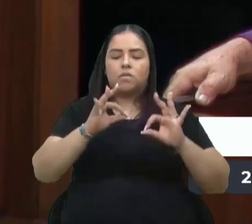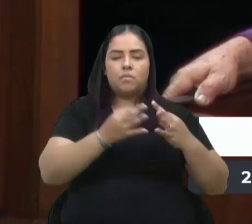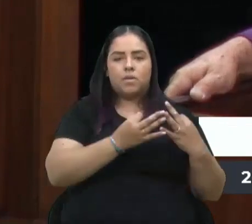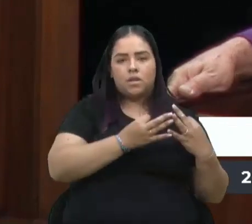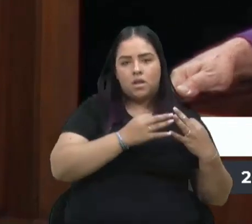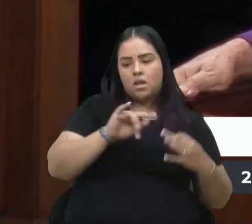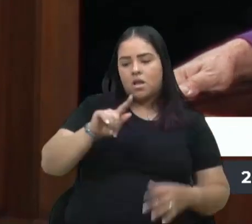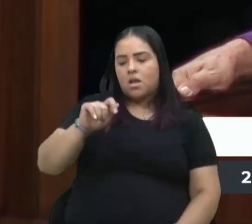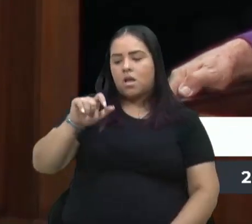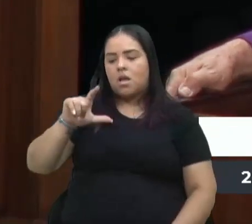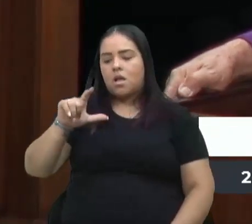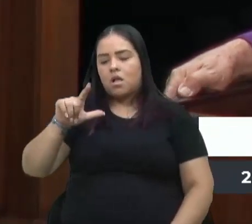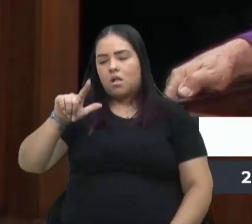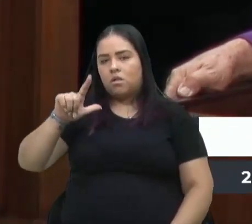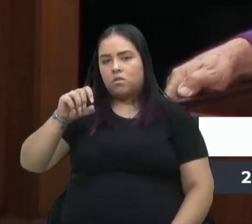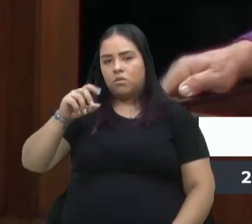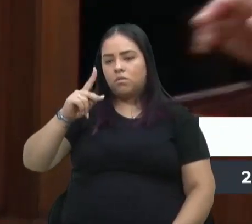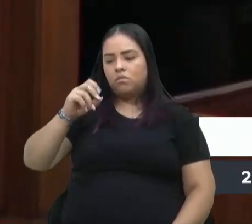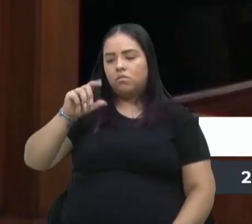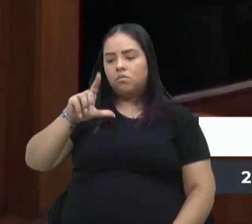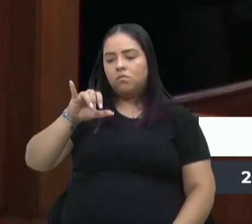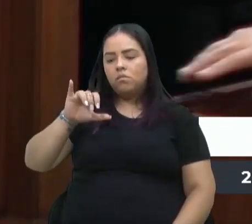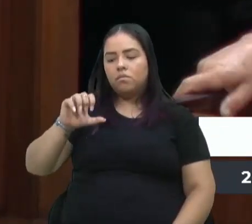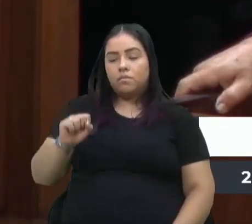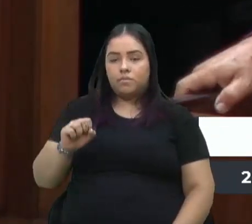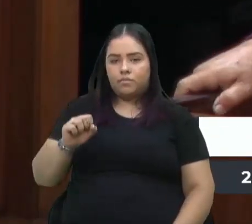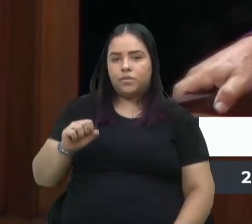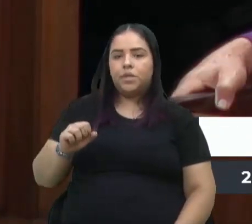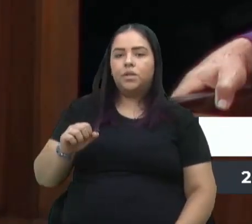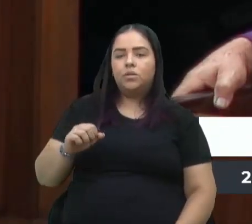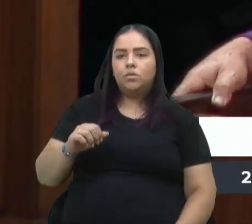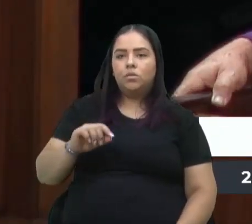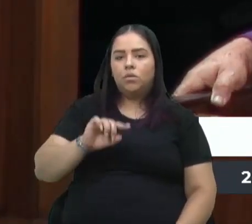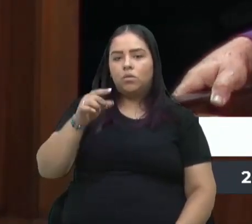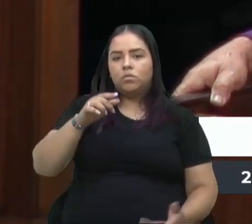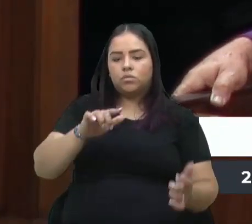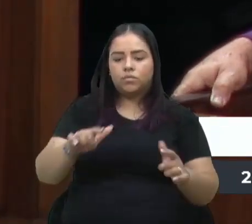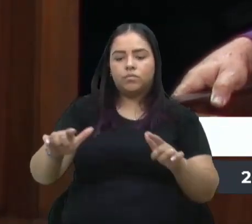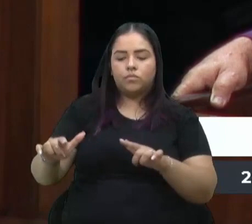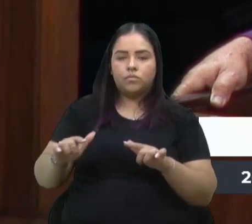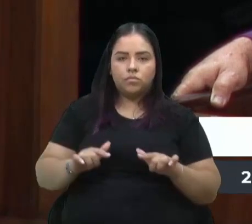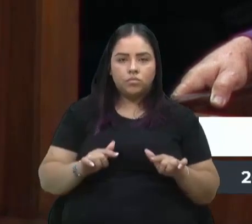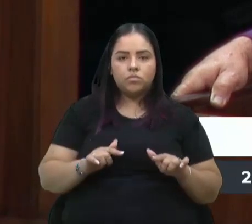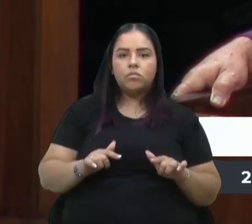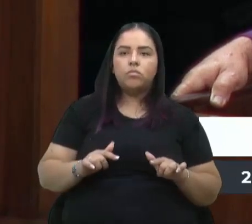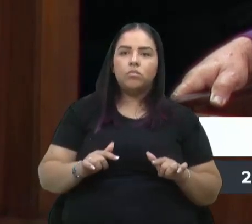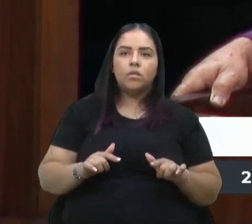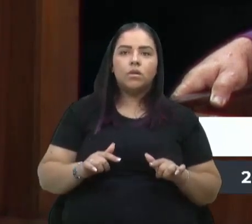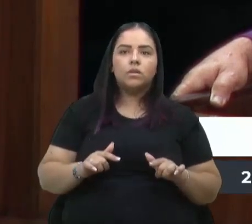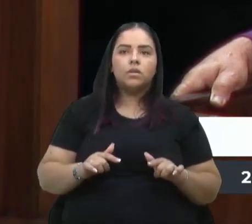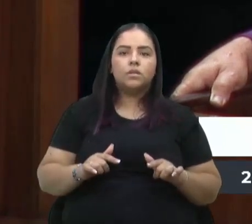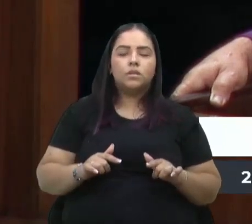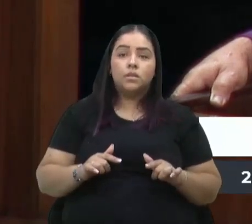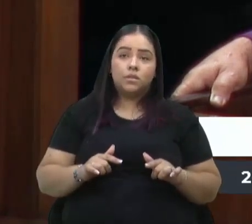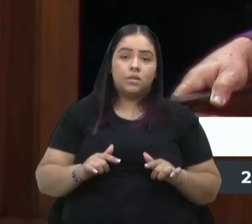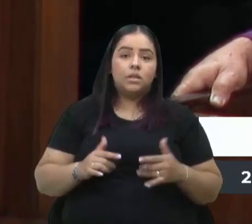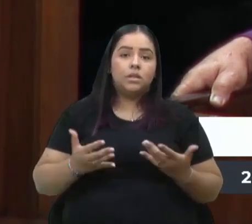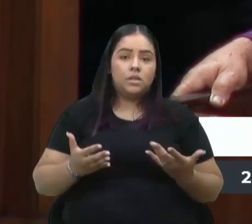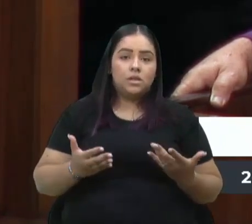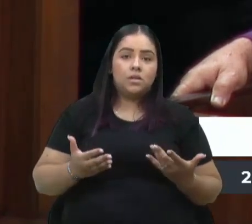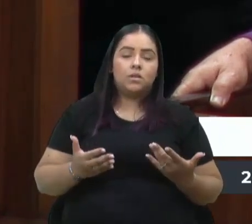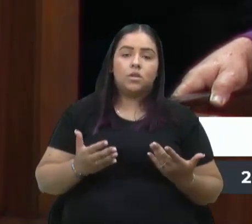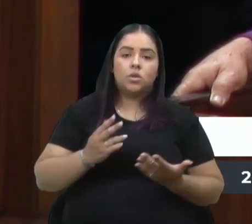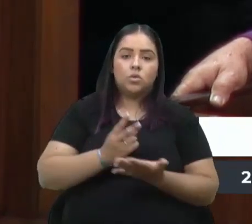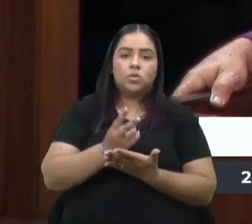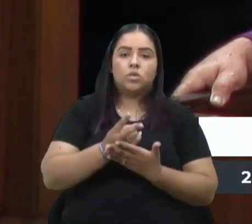Galópolis, atende a Estrada Bonifácio, lá que agora a obra está acontecendo para ir até a cantina Dom Bonifácio, e aí vai seguindo.